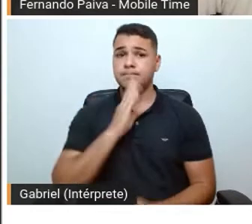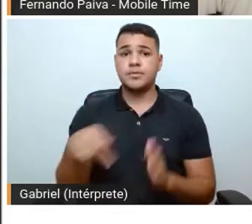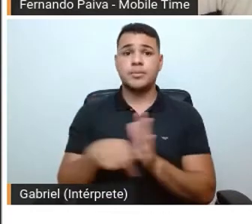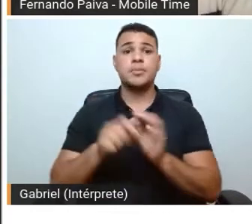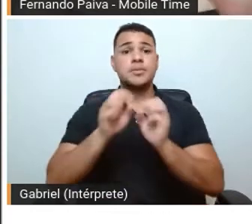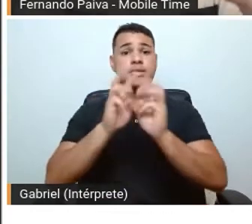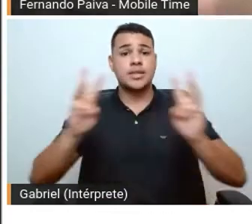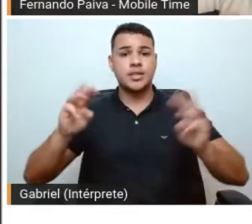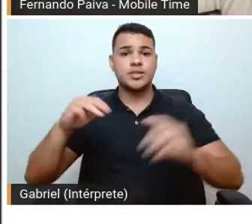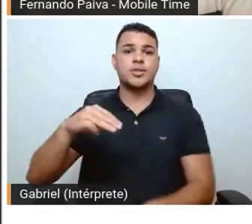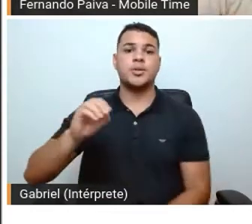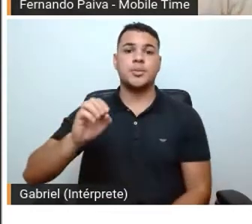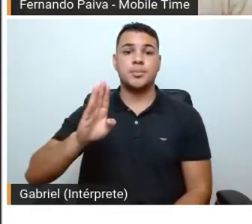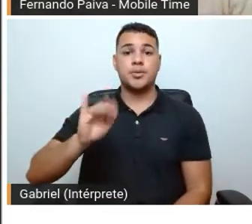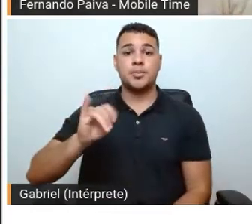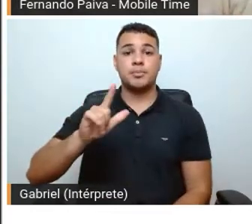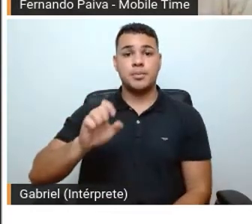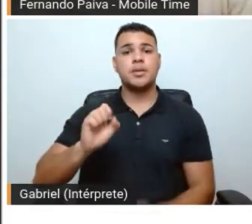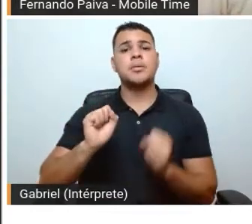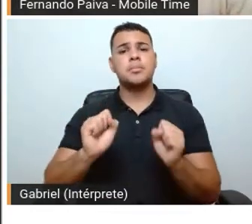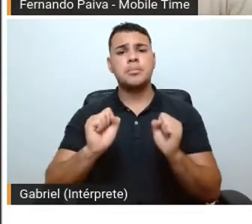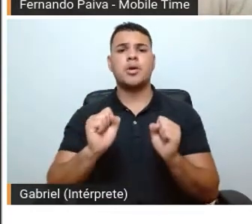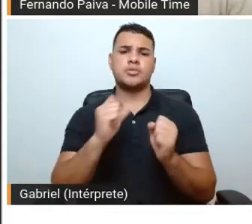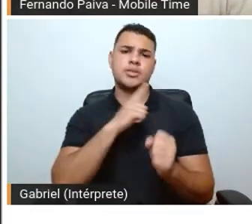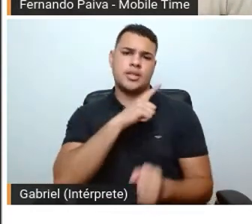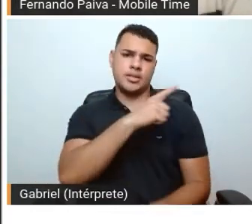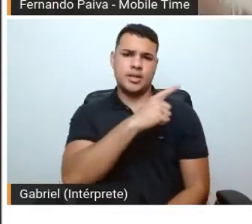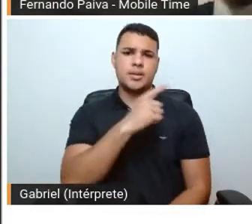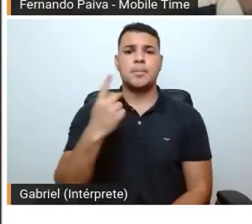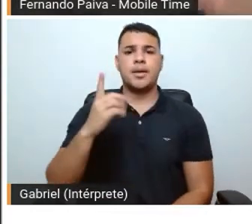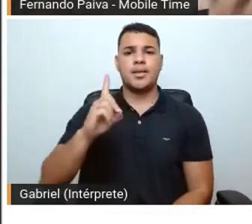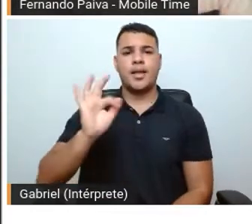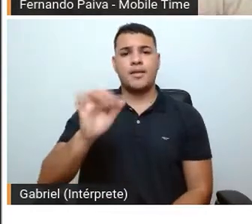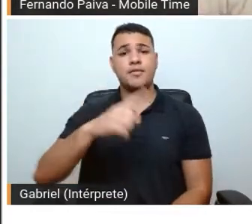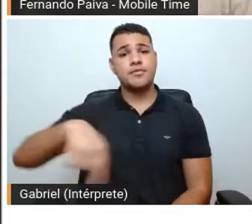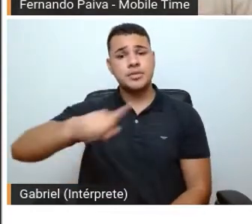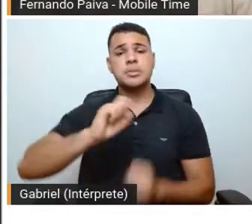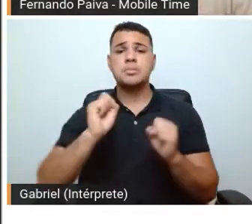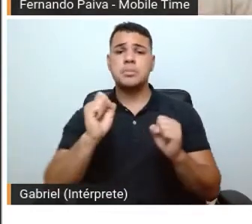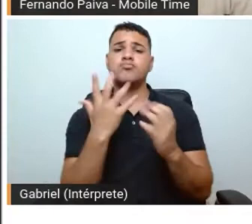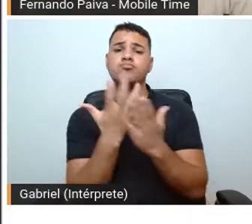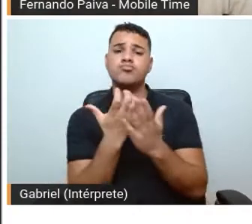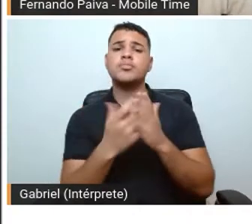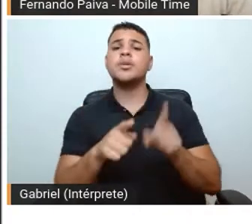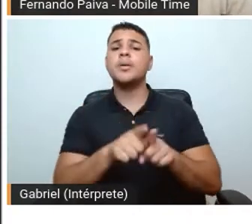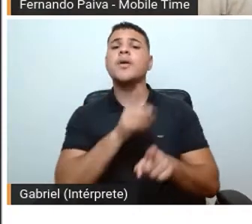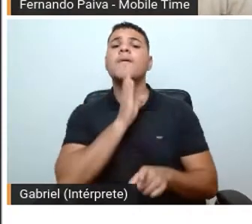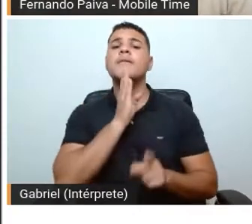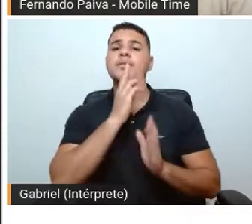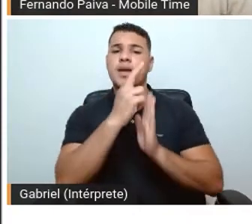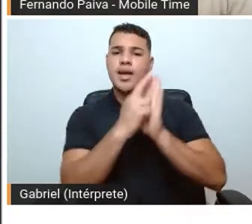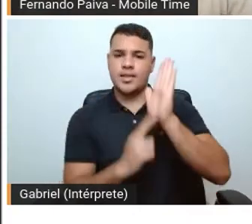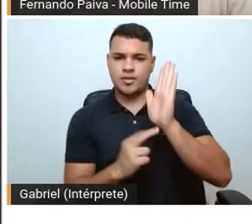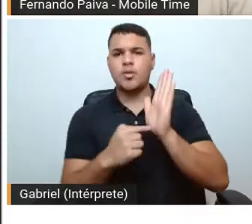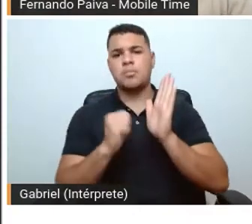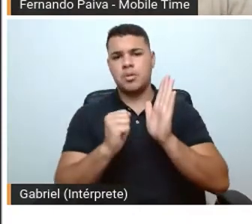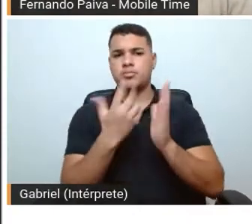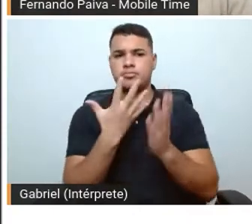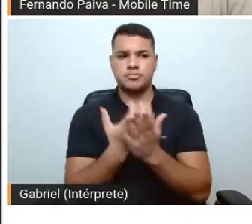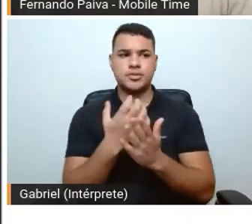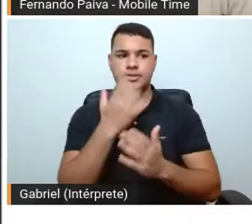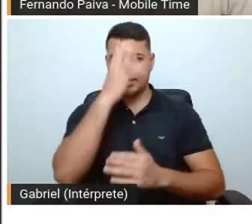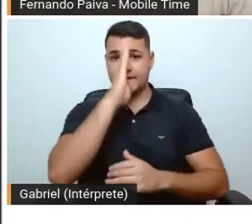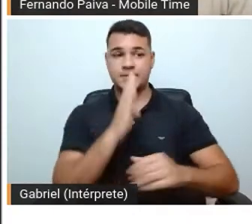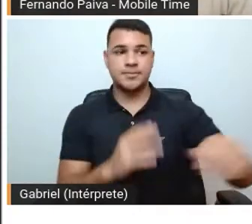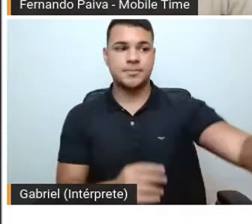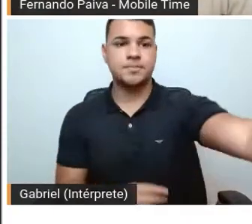mobile time está em formato PDF bonitinho quem quiser depois pegar o conheceu o relatório completo é só ir lá e baixar de graça